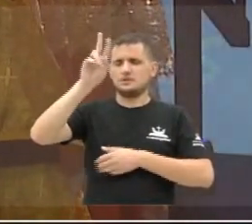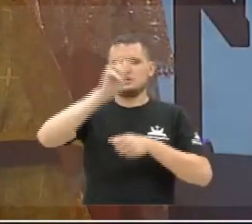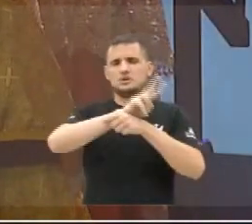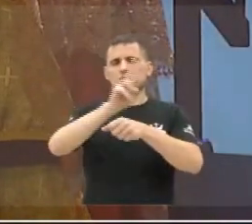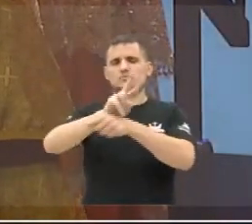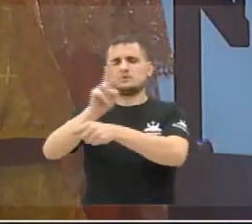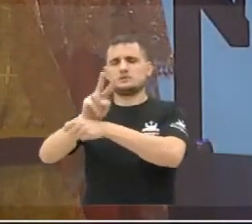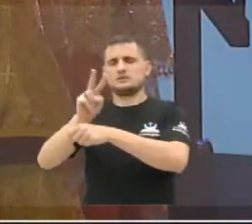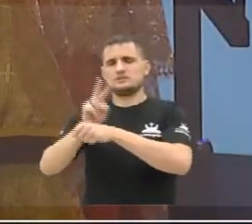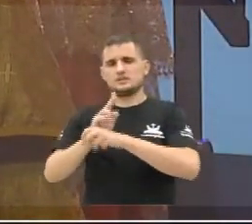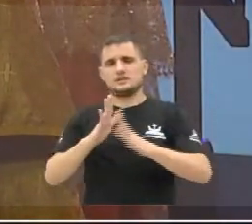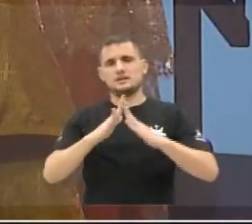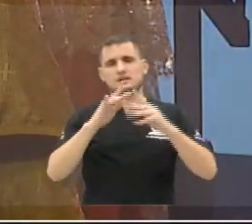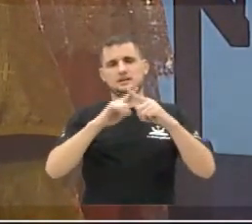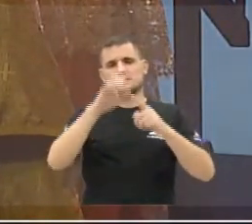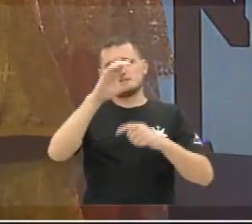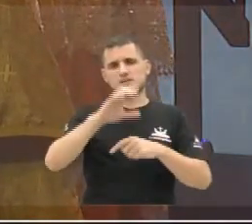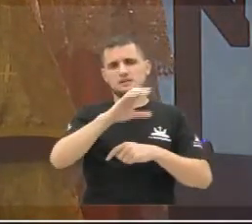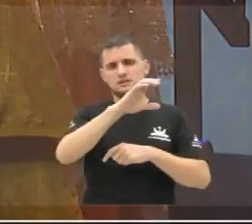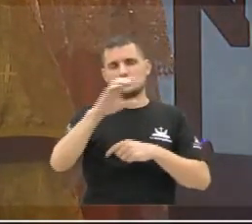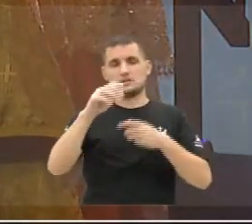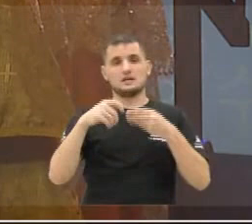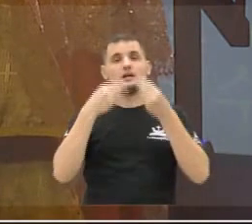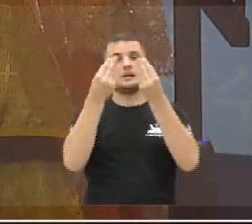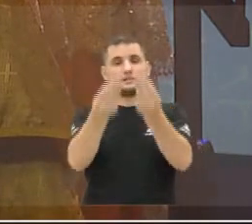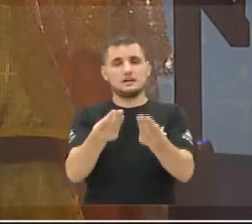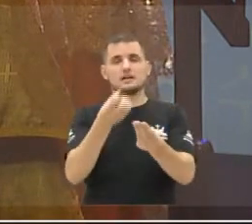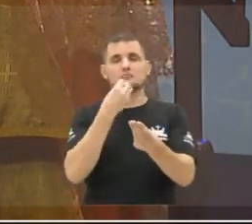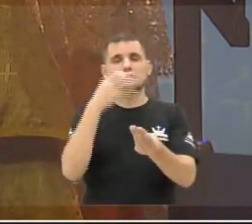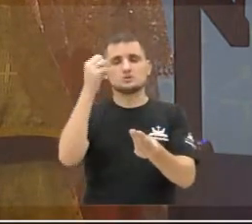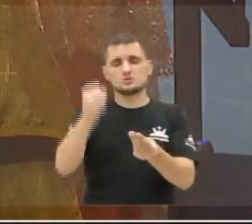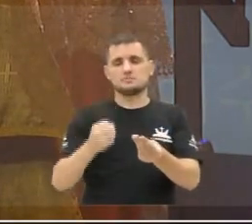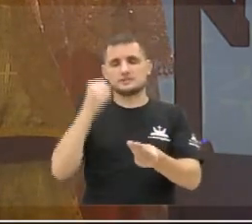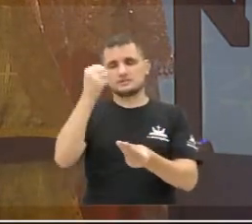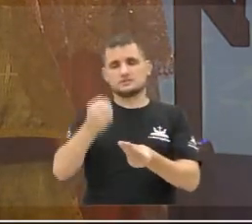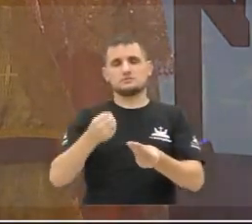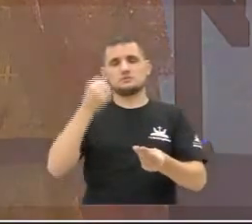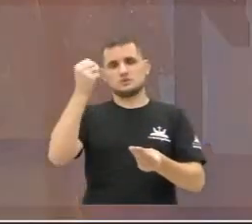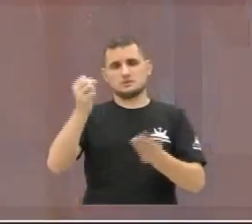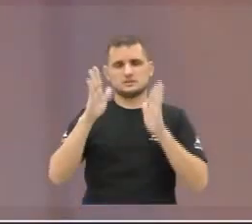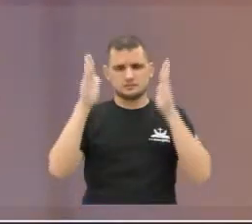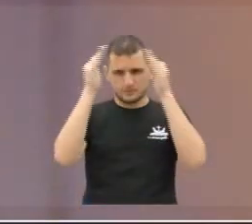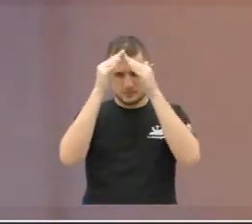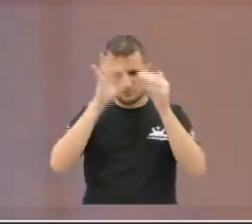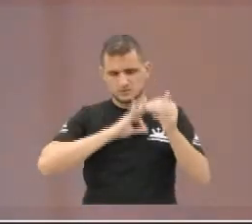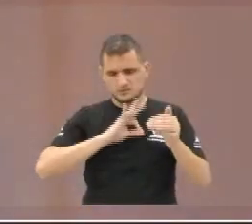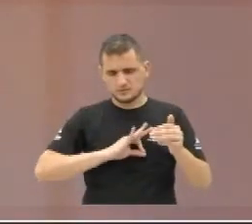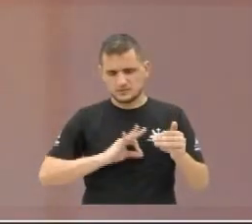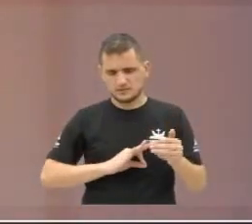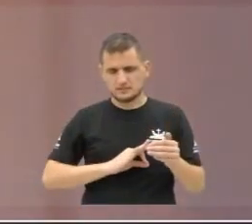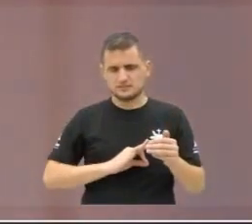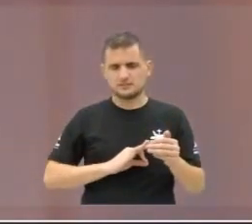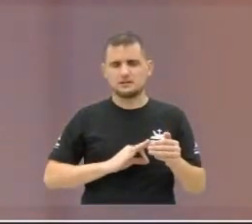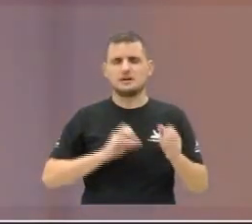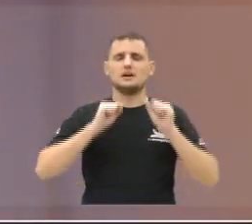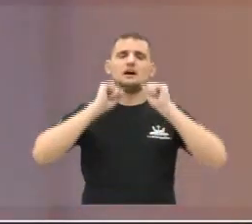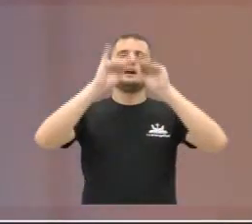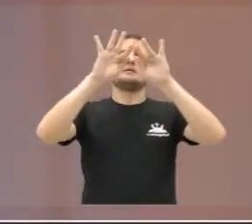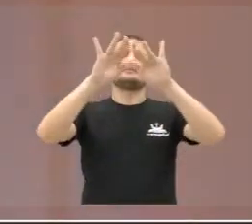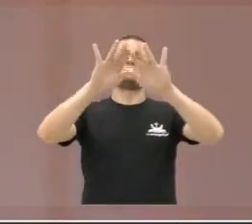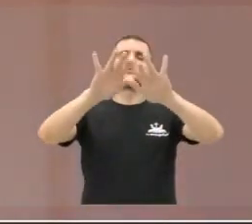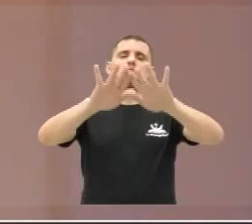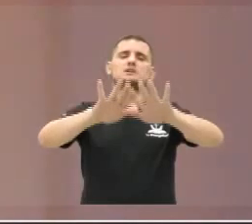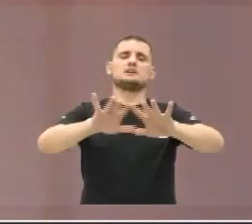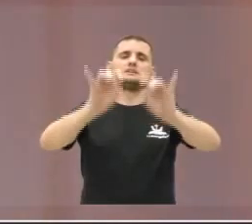protegei a vossa igreja, dá-lhe santos pastores, dignos ministros, derramai as vossas bênçãos sobre o